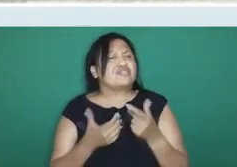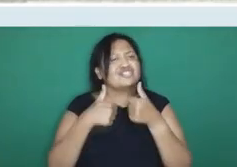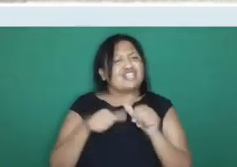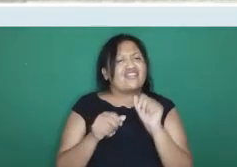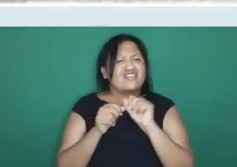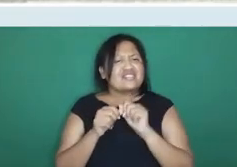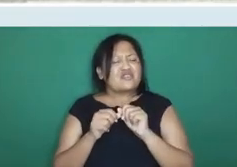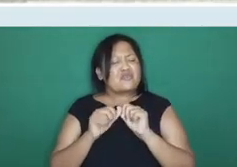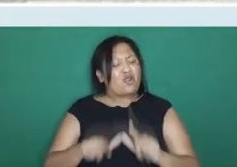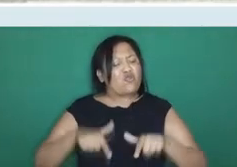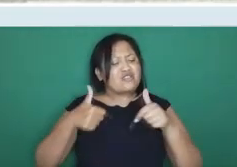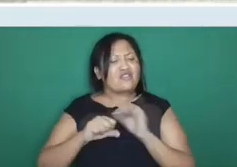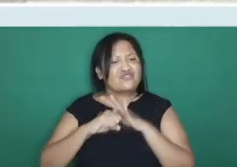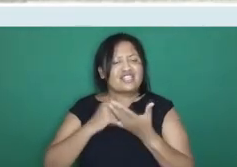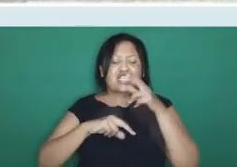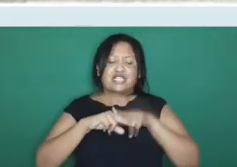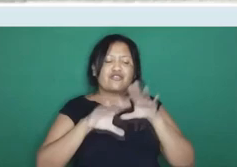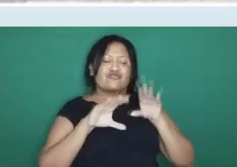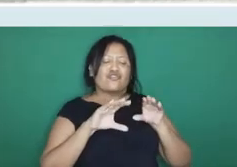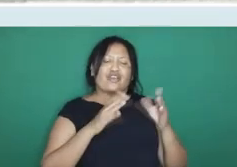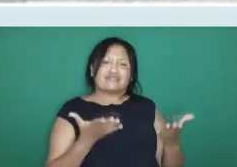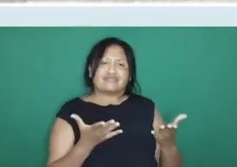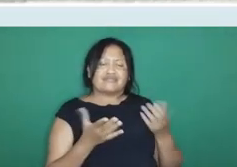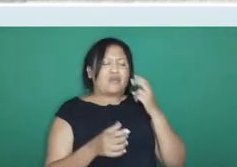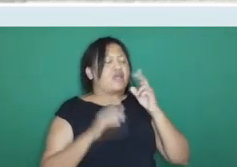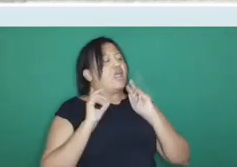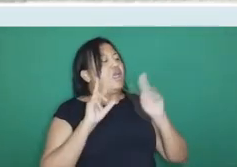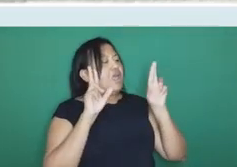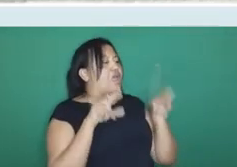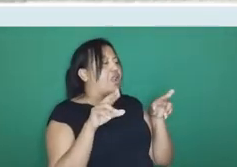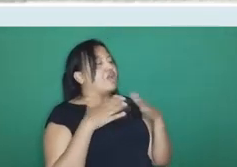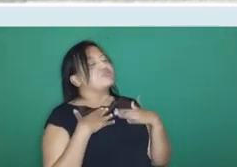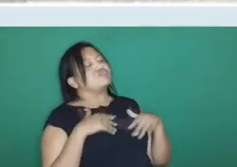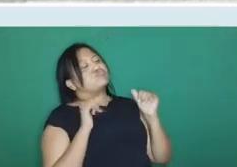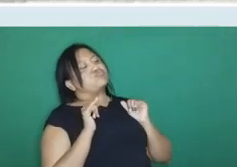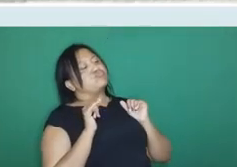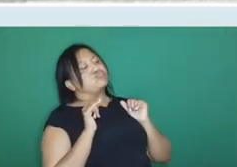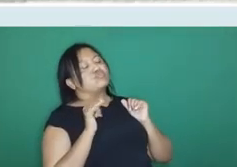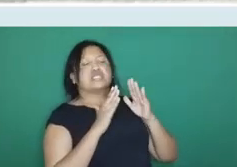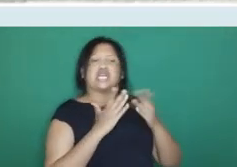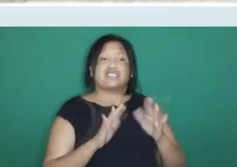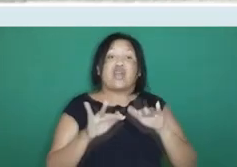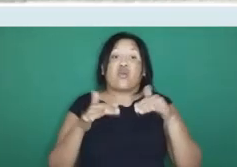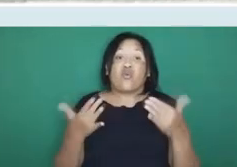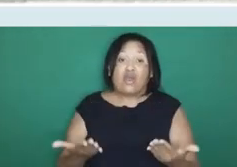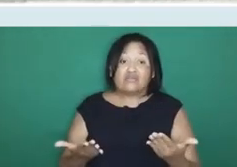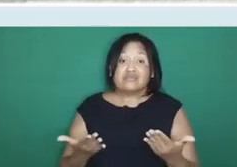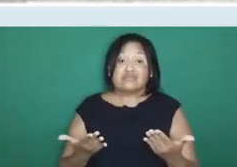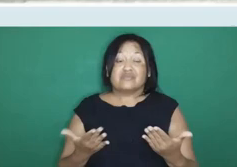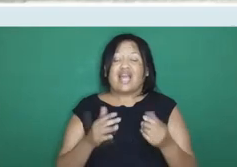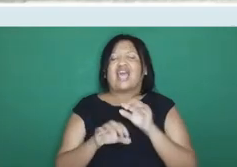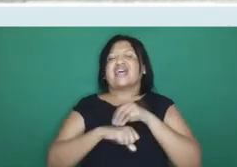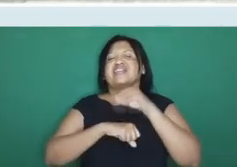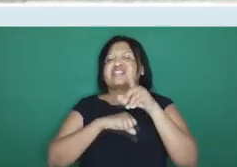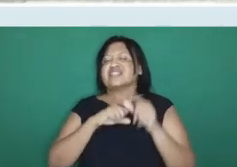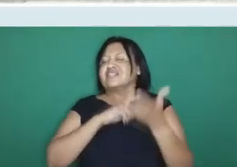para lutar contra o coronavírus ele tá sentado no sofá tranquilo em casa então qual era a recomendação vamos lembrar quando